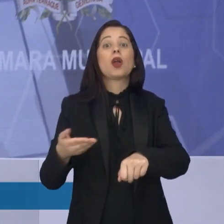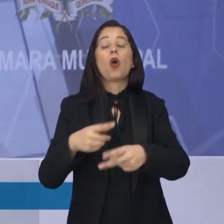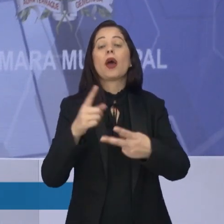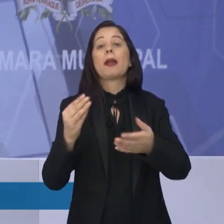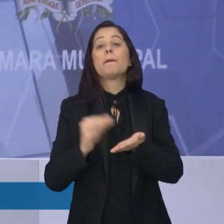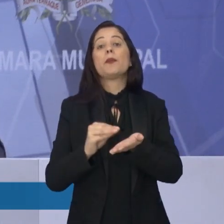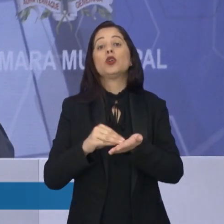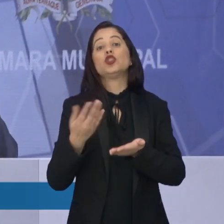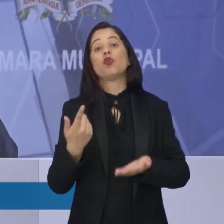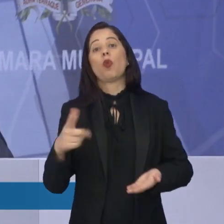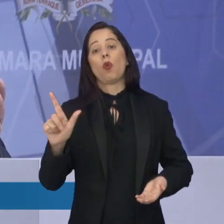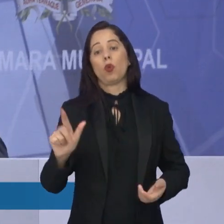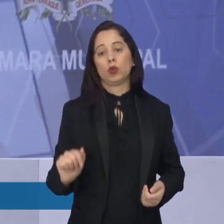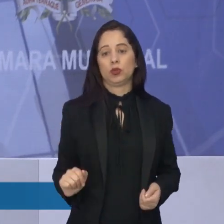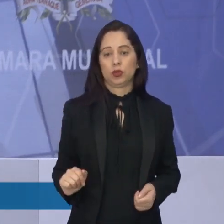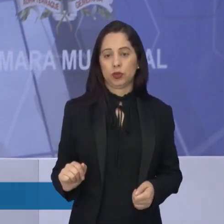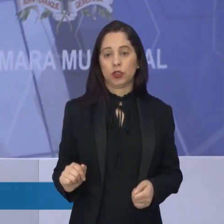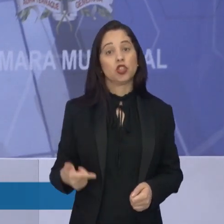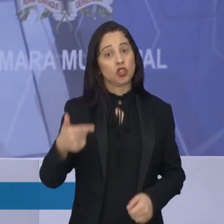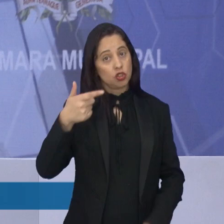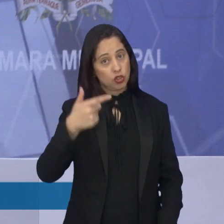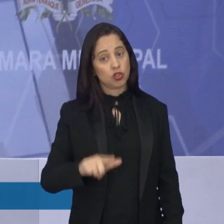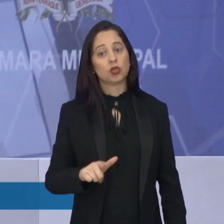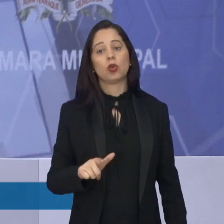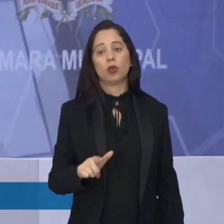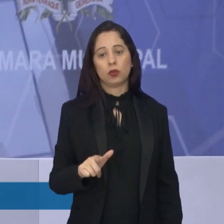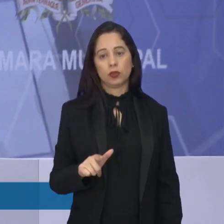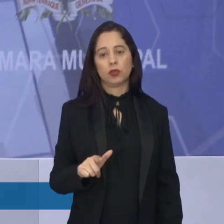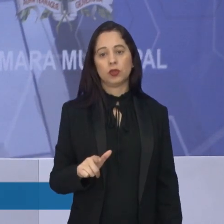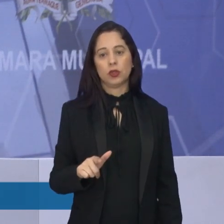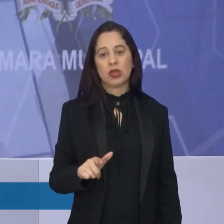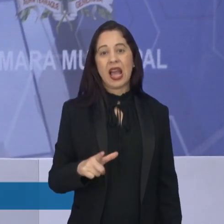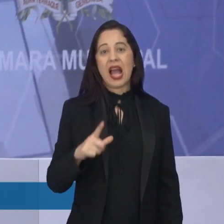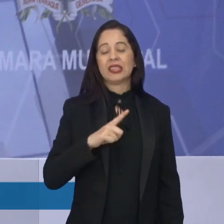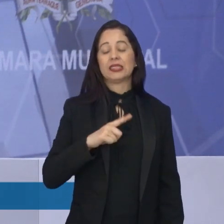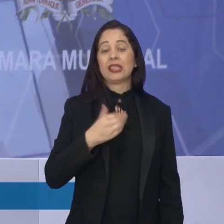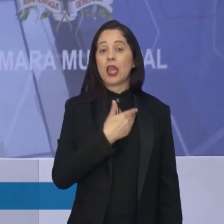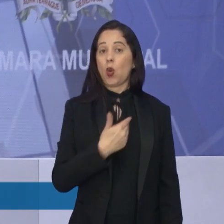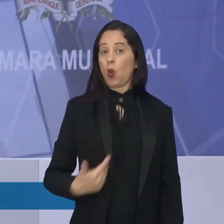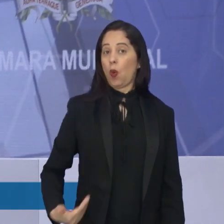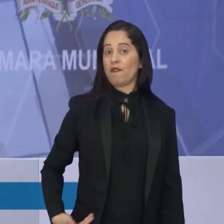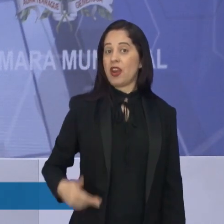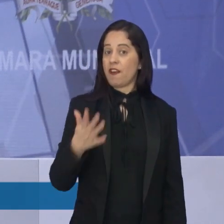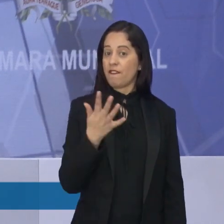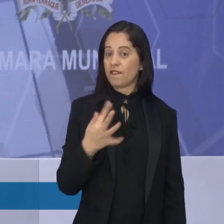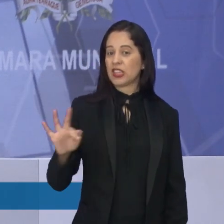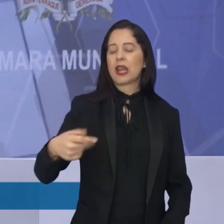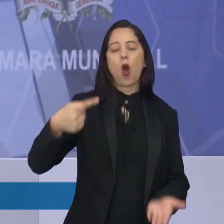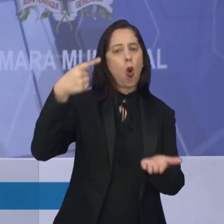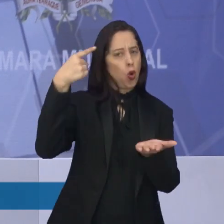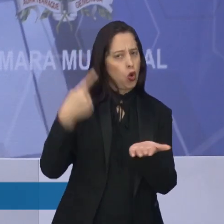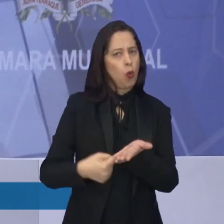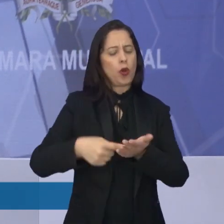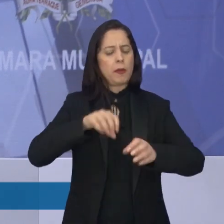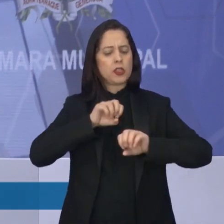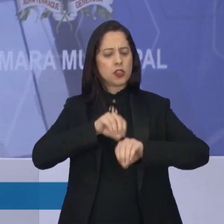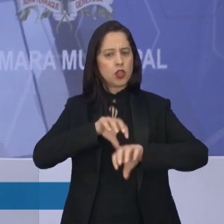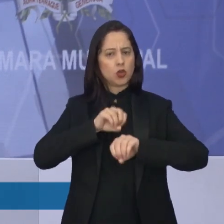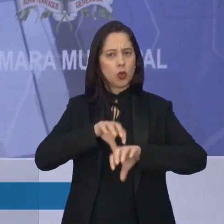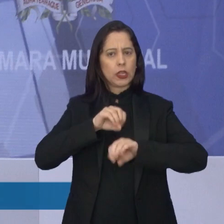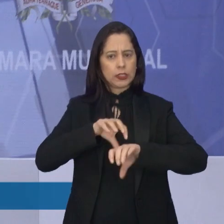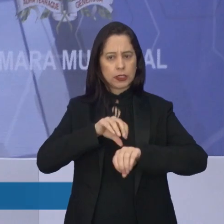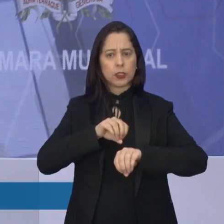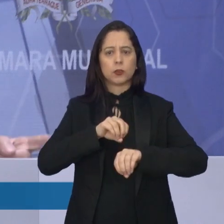motivo. Nós, novamente, temos um governo federal comprometido com educação em todos